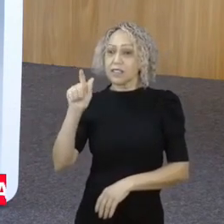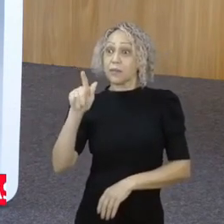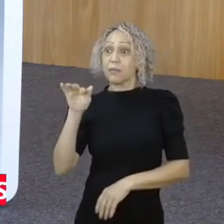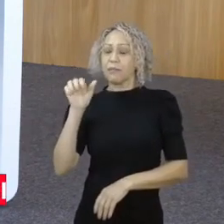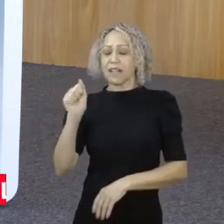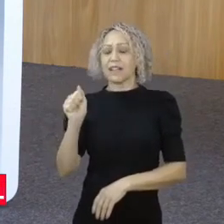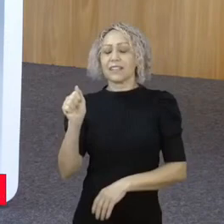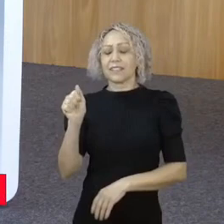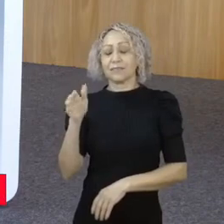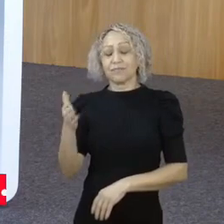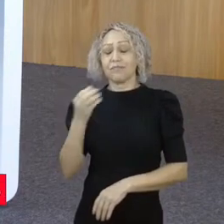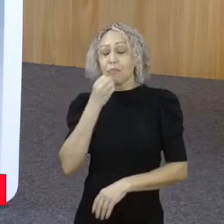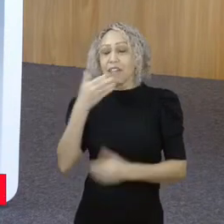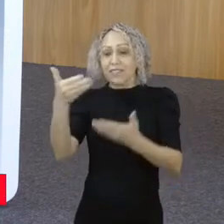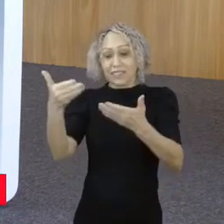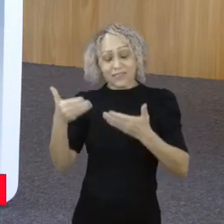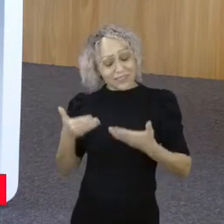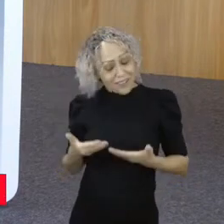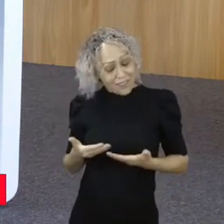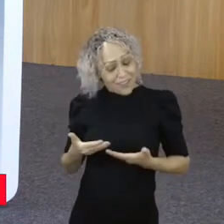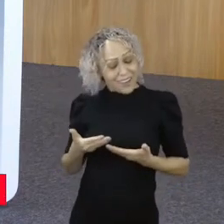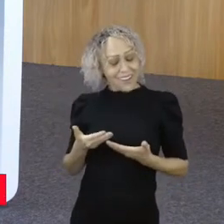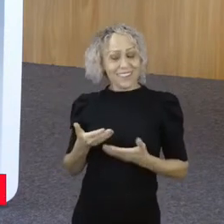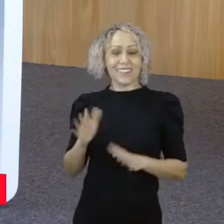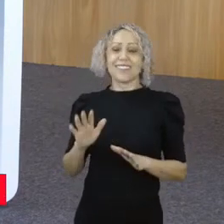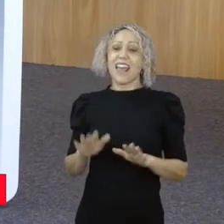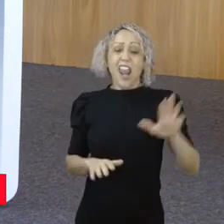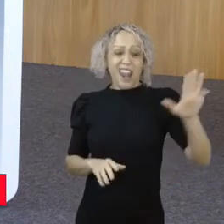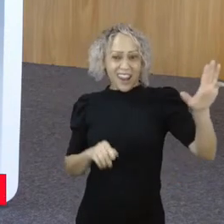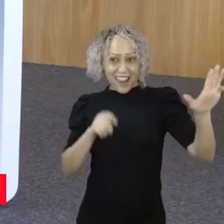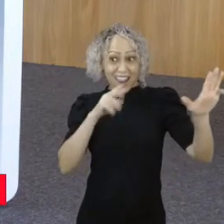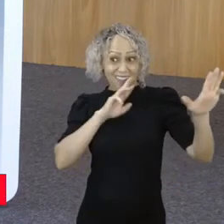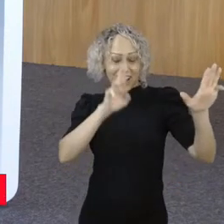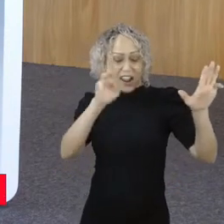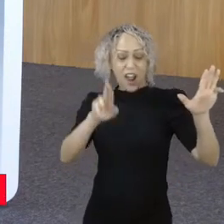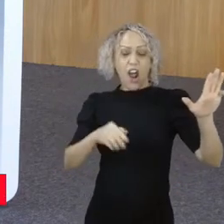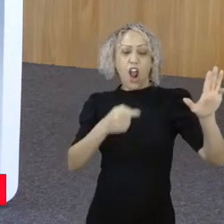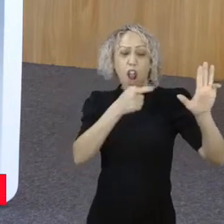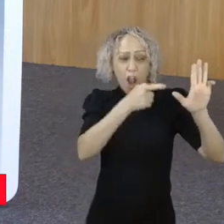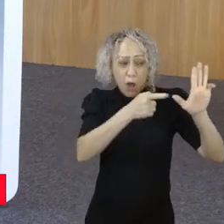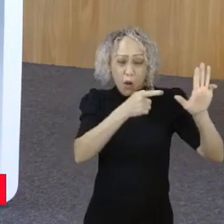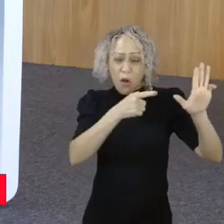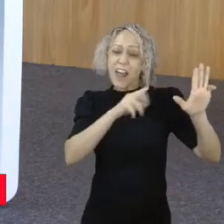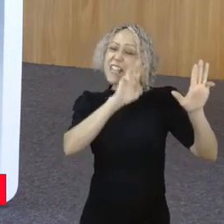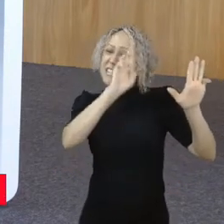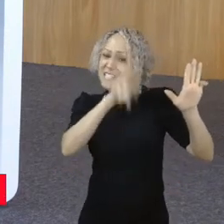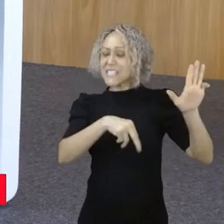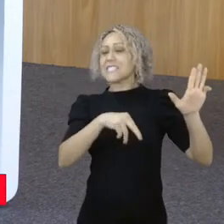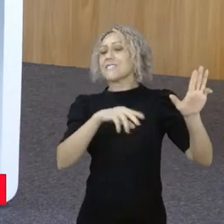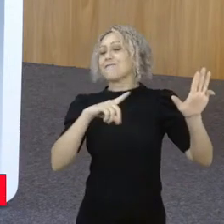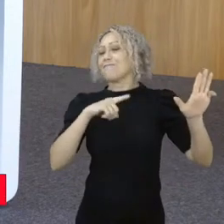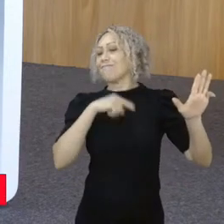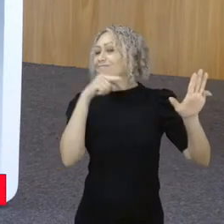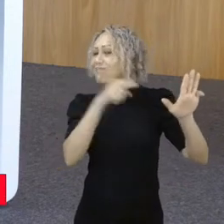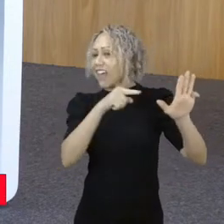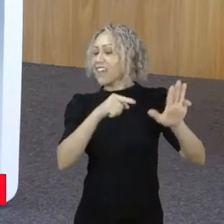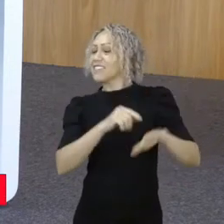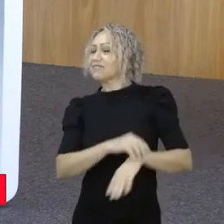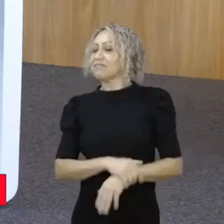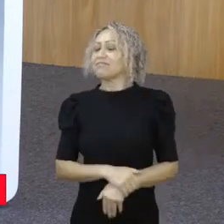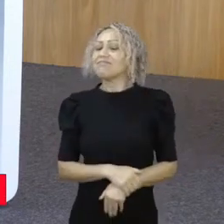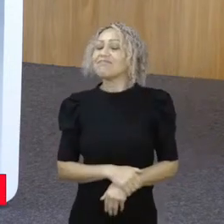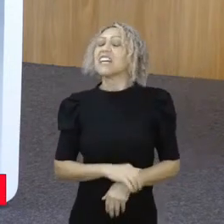Bom dia. Lula tem razão. Tem razão, secretária. Lula tem razão e a gente vai continuar